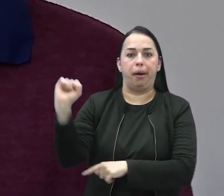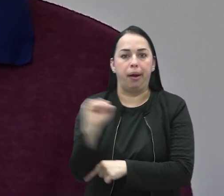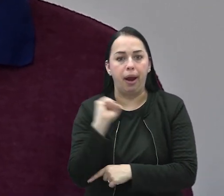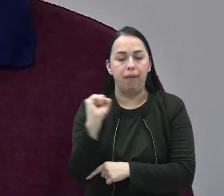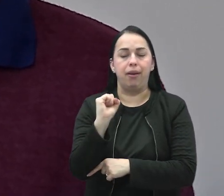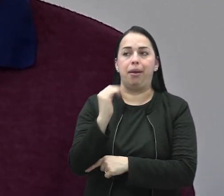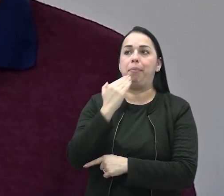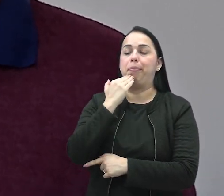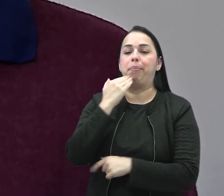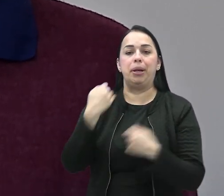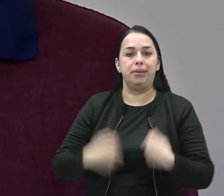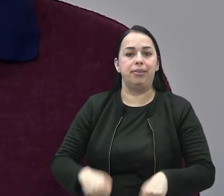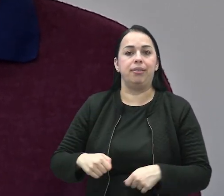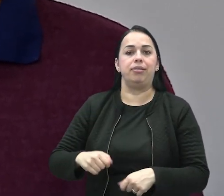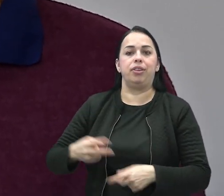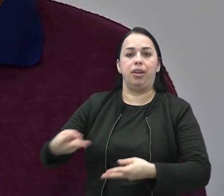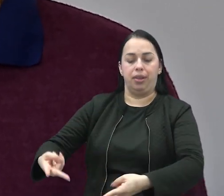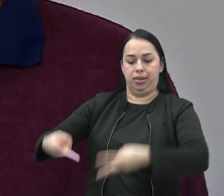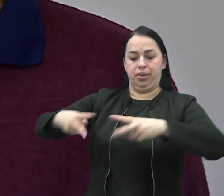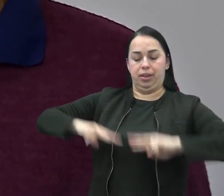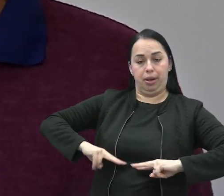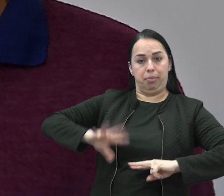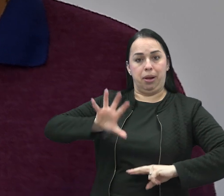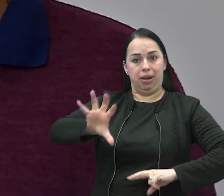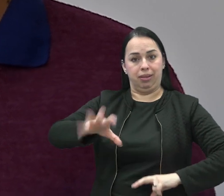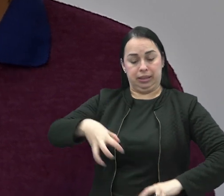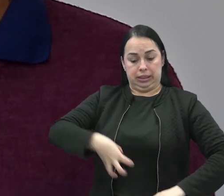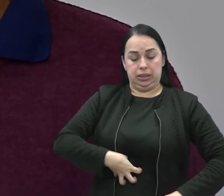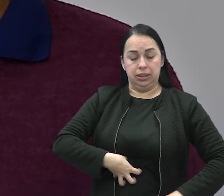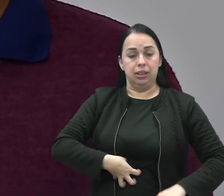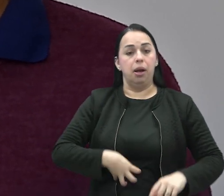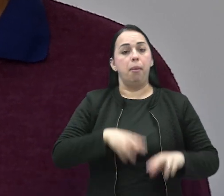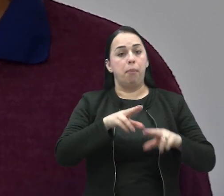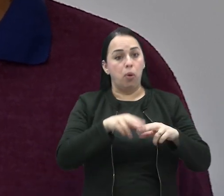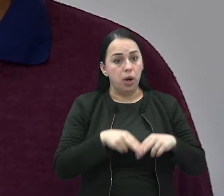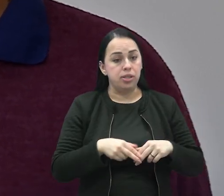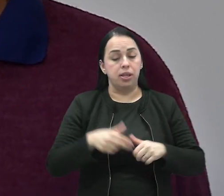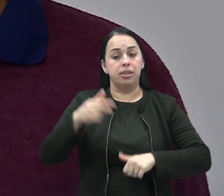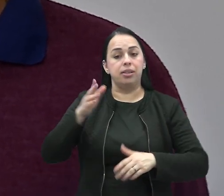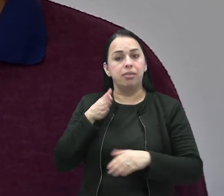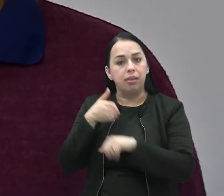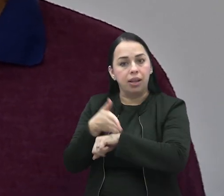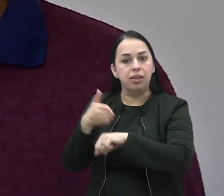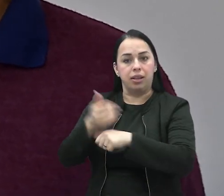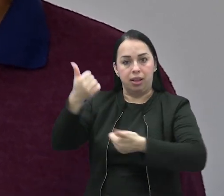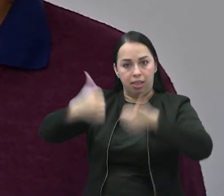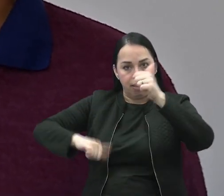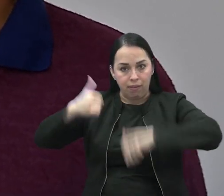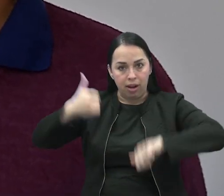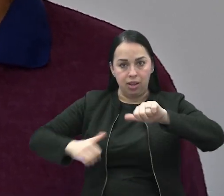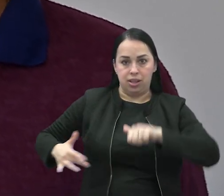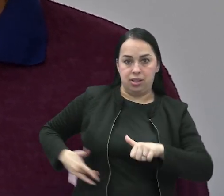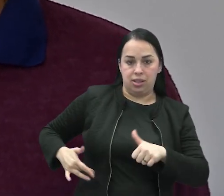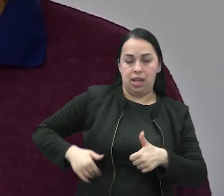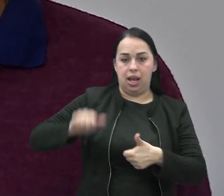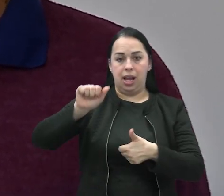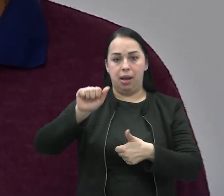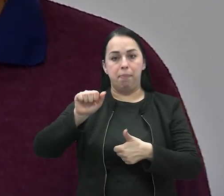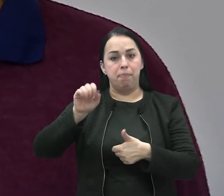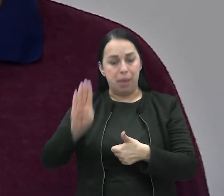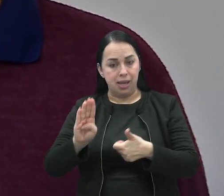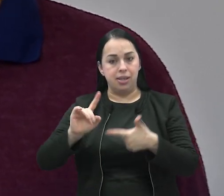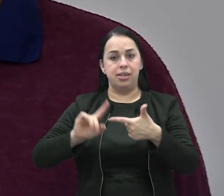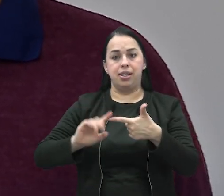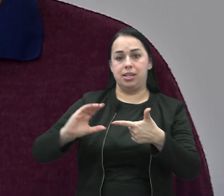indicação de transplante e tal. Então é importante a população saber disso e regularmente fazer testagem, tanto para hepatite B quanto para hepatite